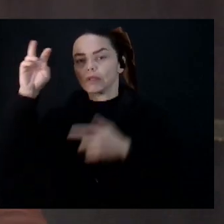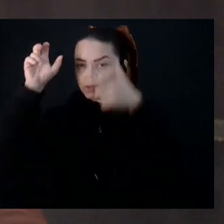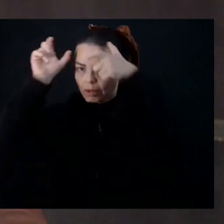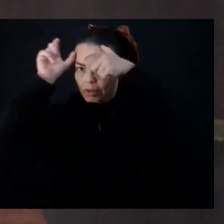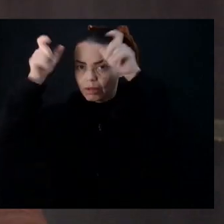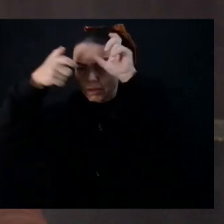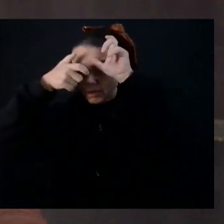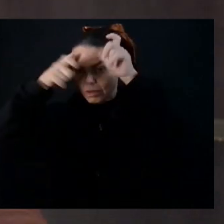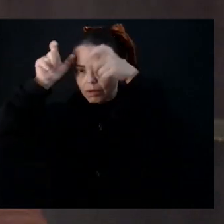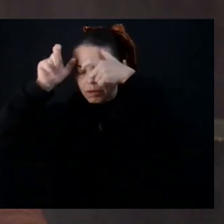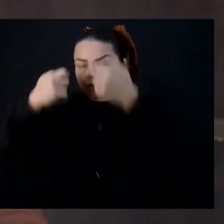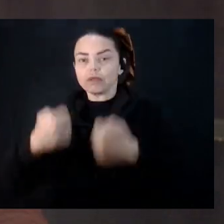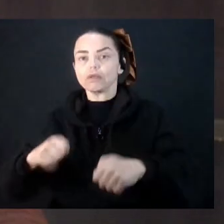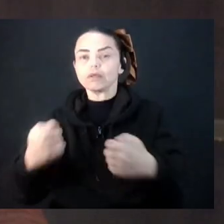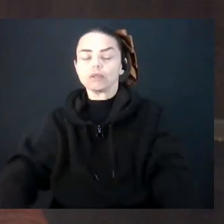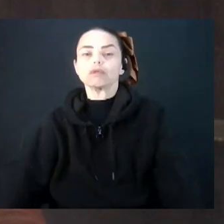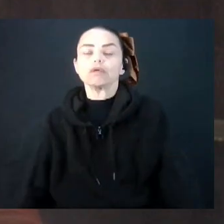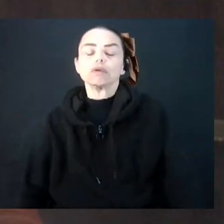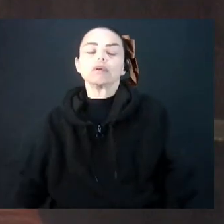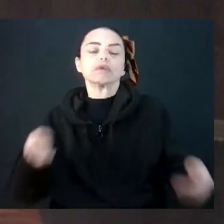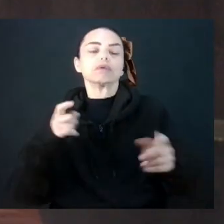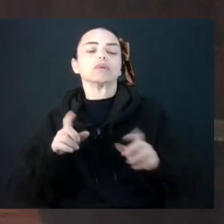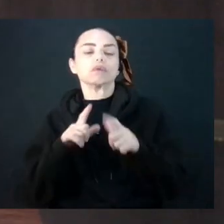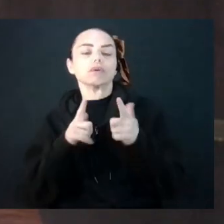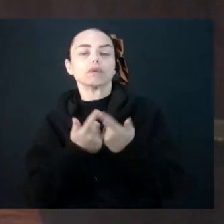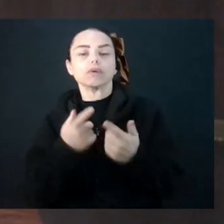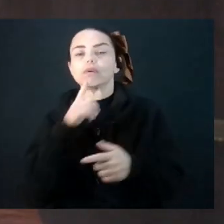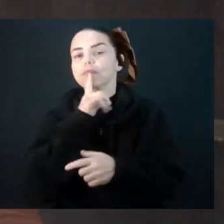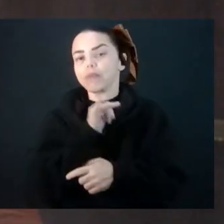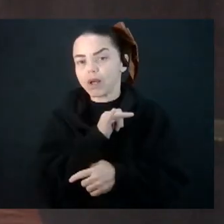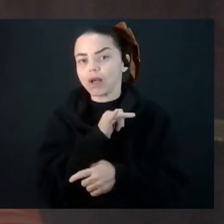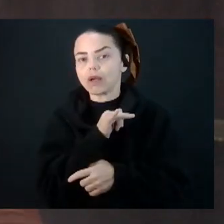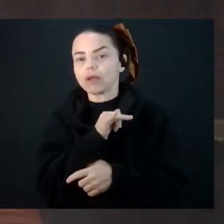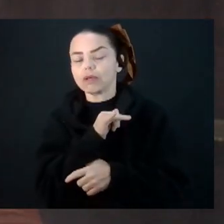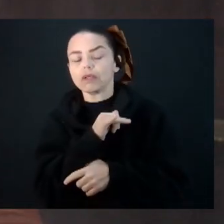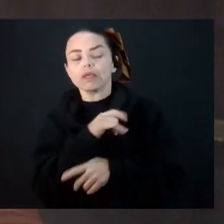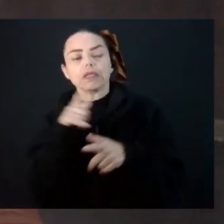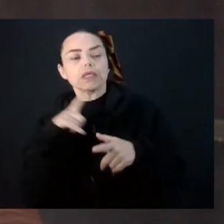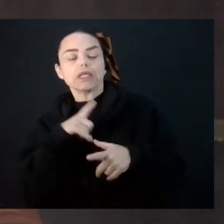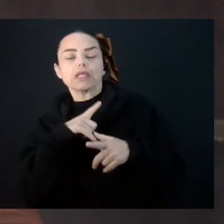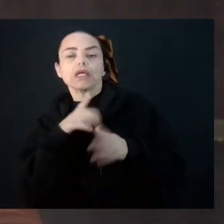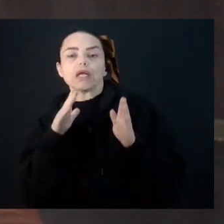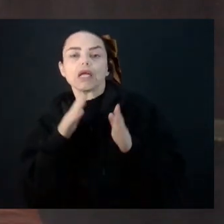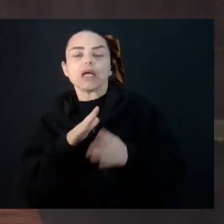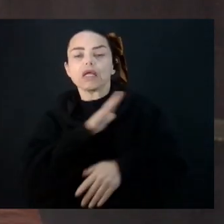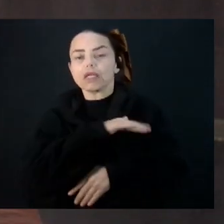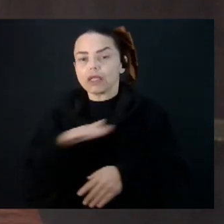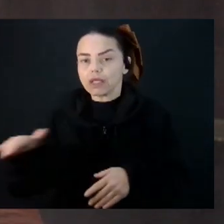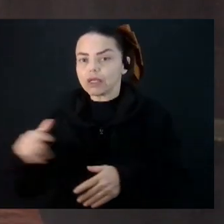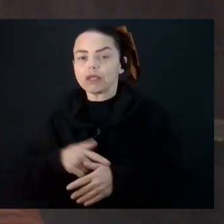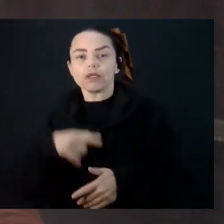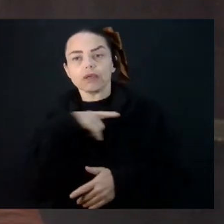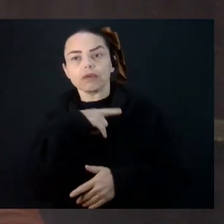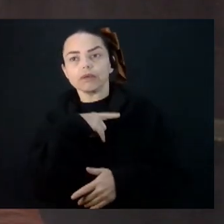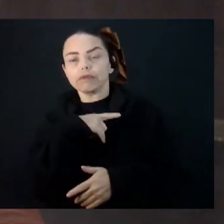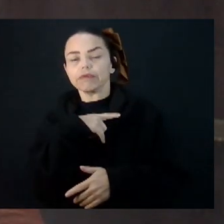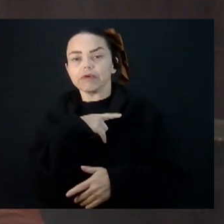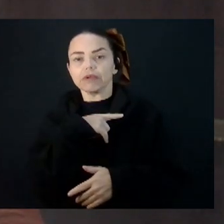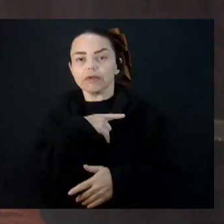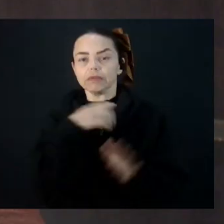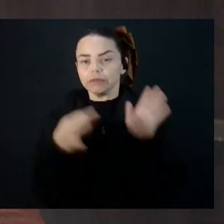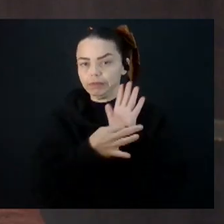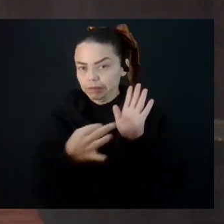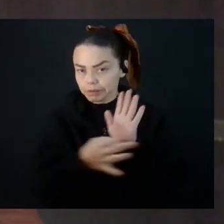encontrar um grupo de pais que tenham crianças com essa especificidade, tá? Por quê? Eles vão ter mais experiência,